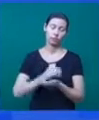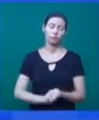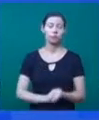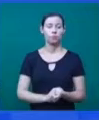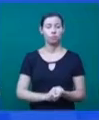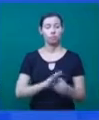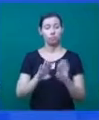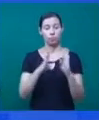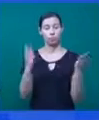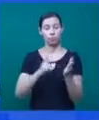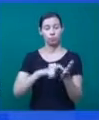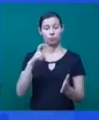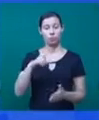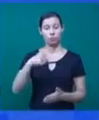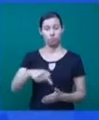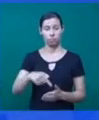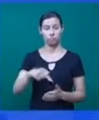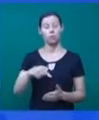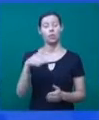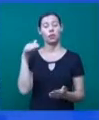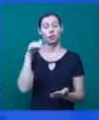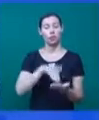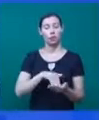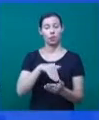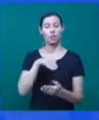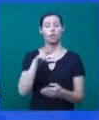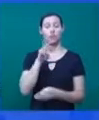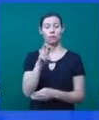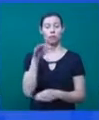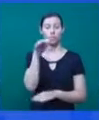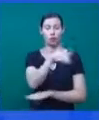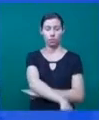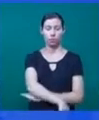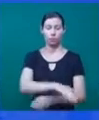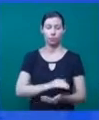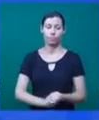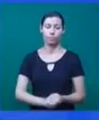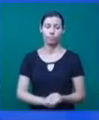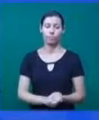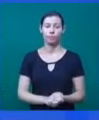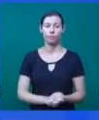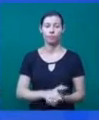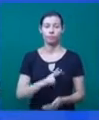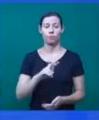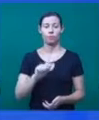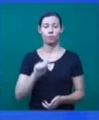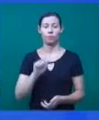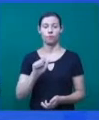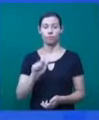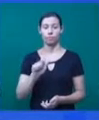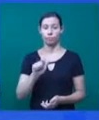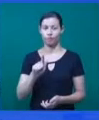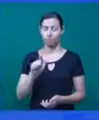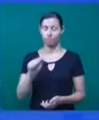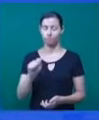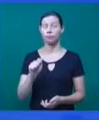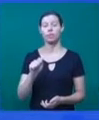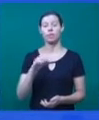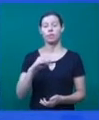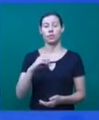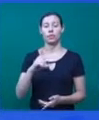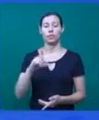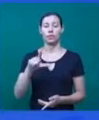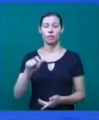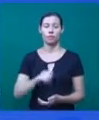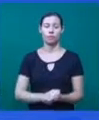de Uberlândia. E o horário de atendimento é de 7 da manhã às 5 da tarde. Vamos às vagas oferecidas pela Fundação CDL.